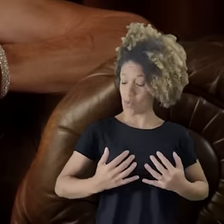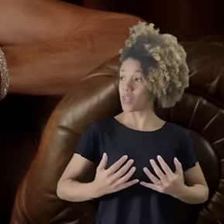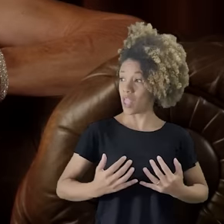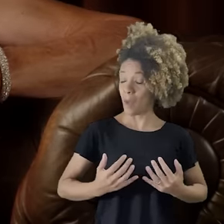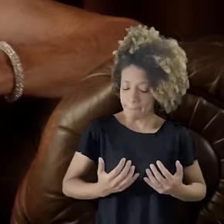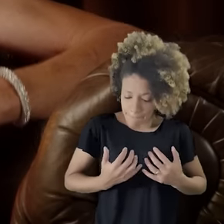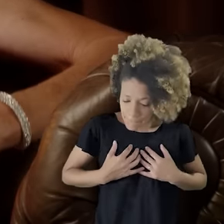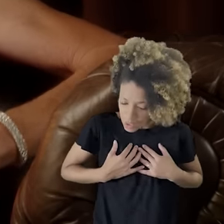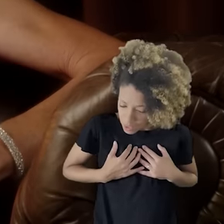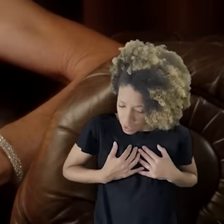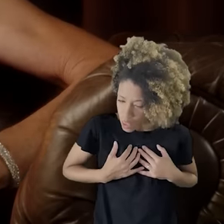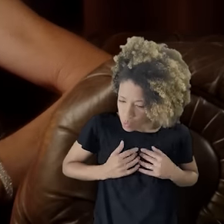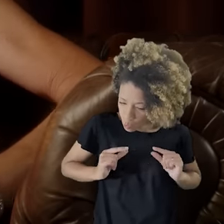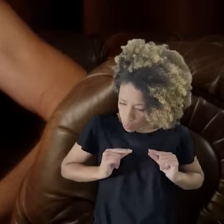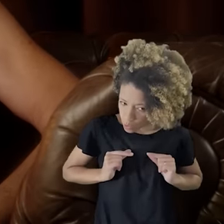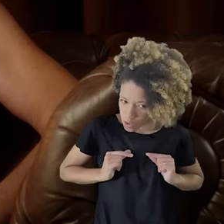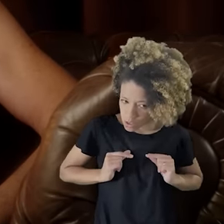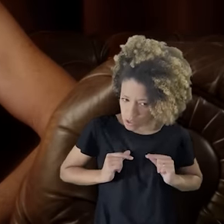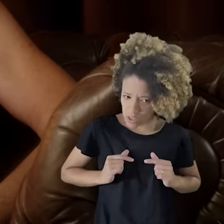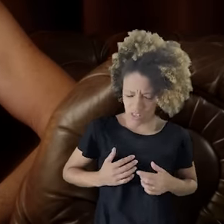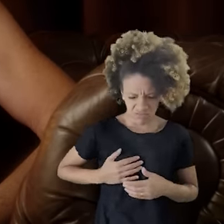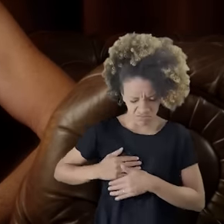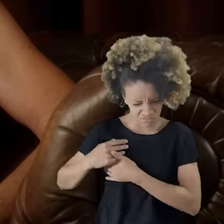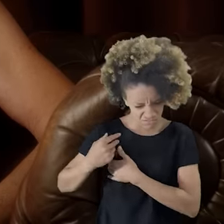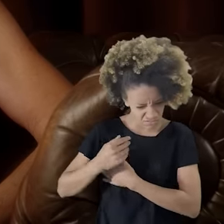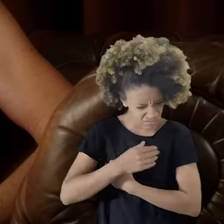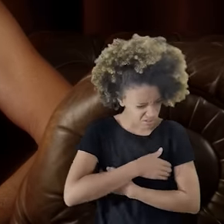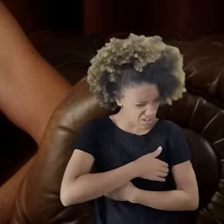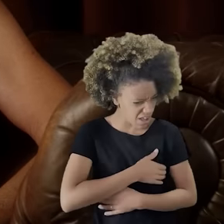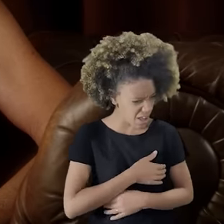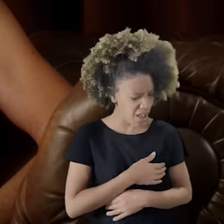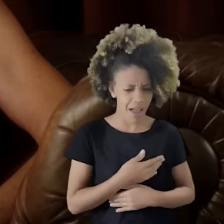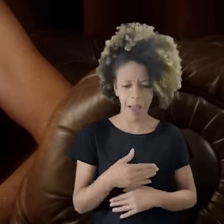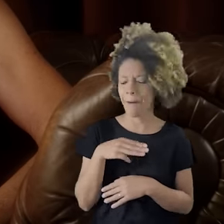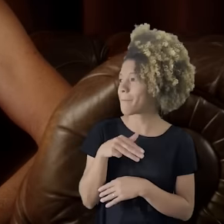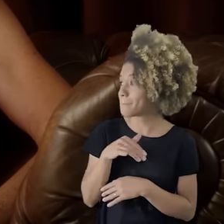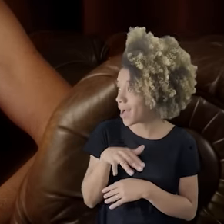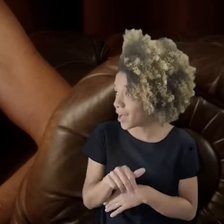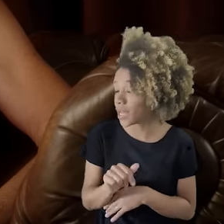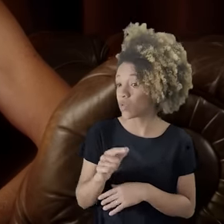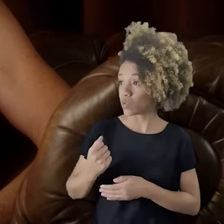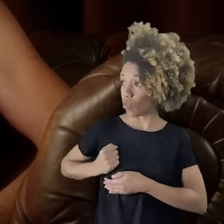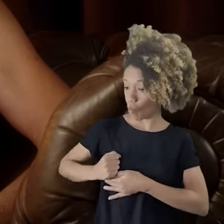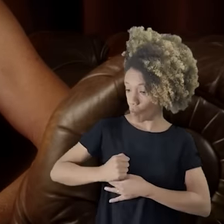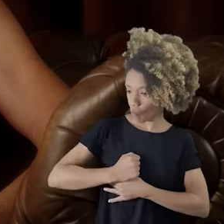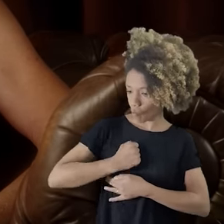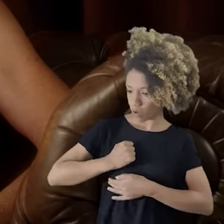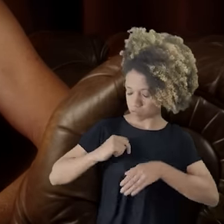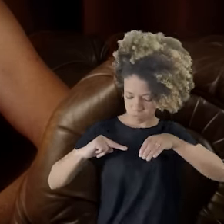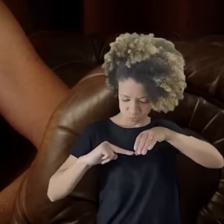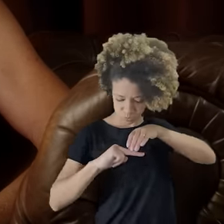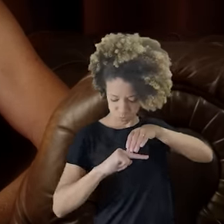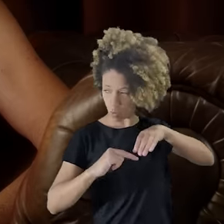era pequenininho assim e o João pegava falava assim Caraca você tem até glândula malária e quando eu fui fazer o Ultrassom